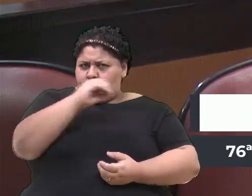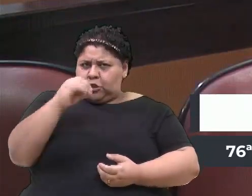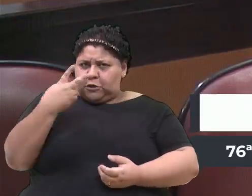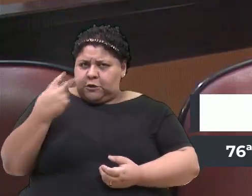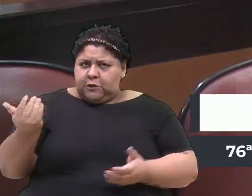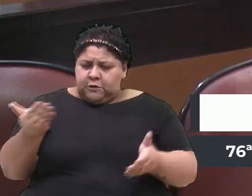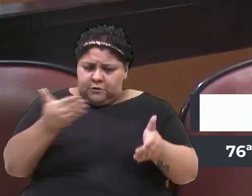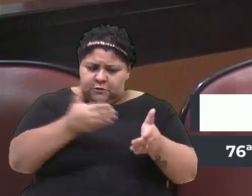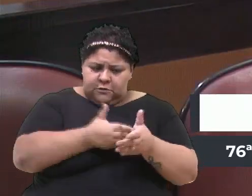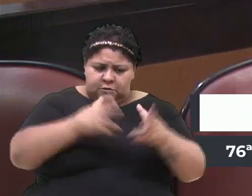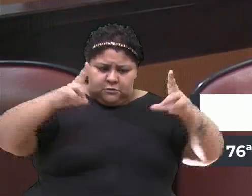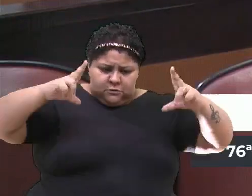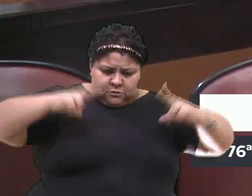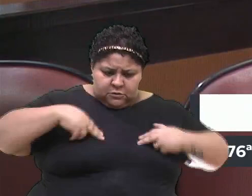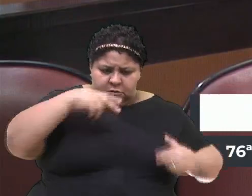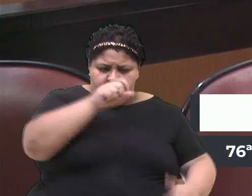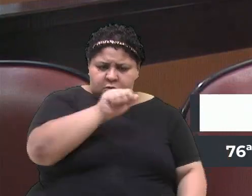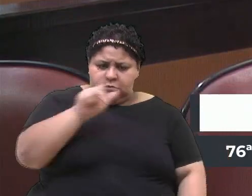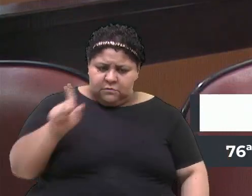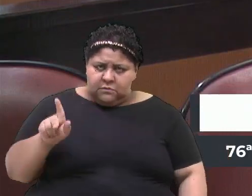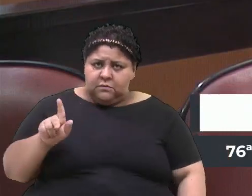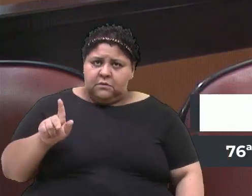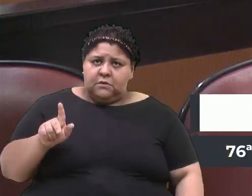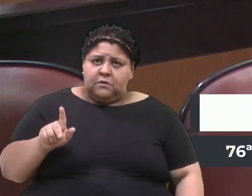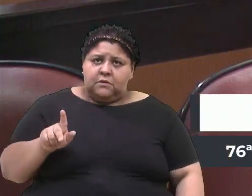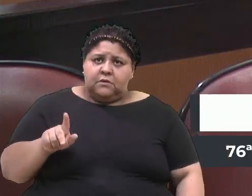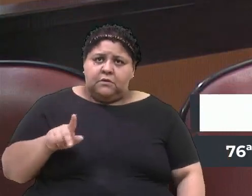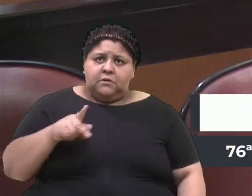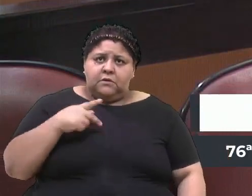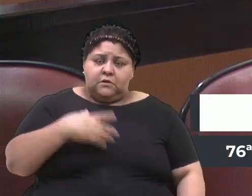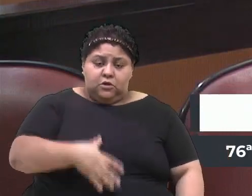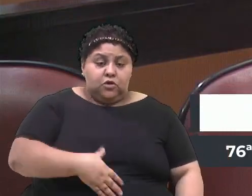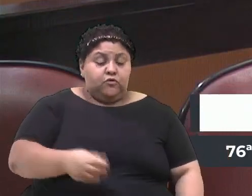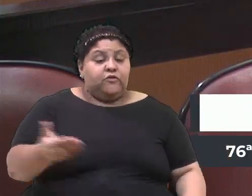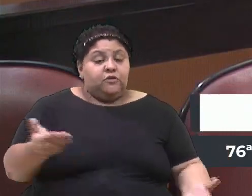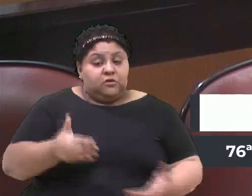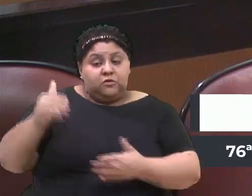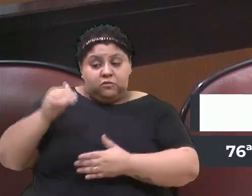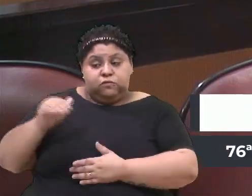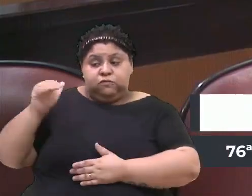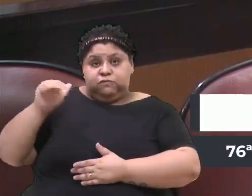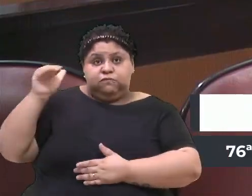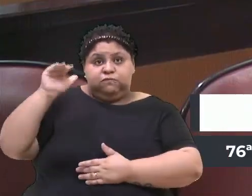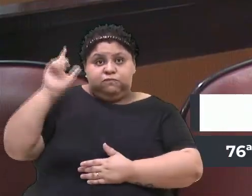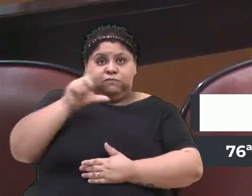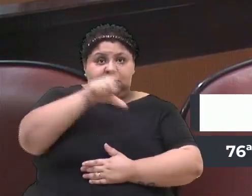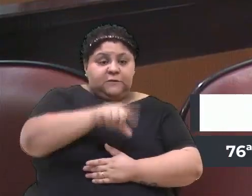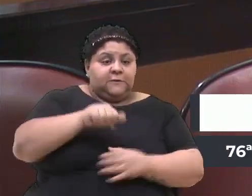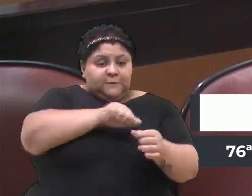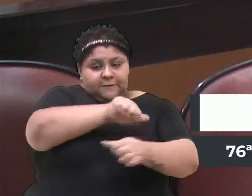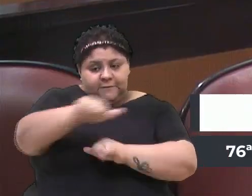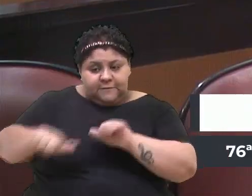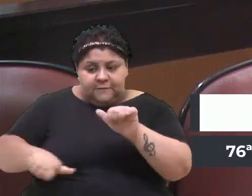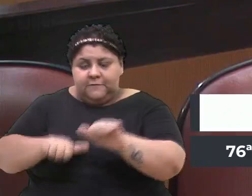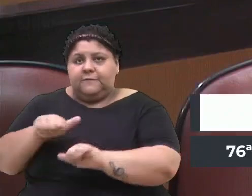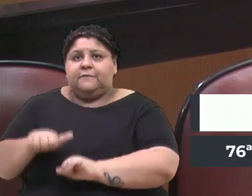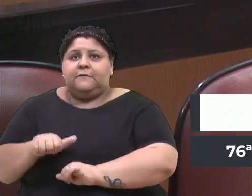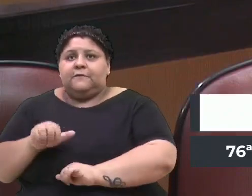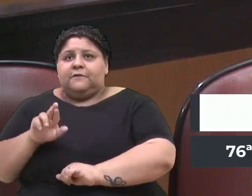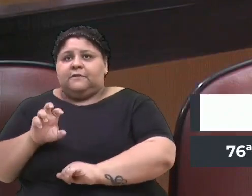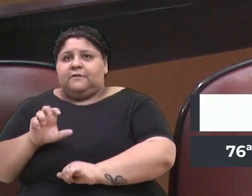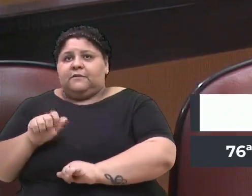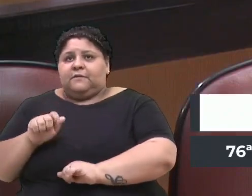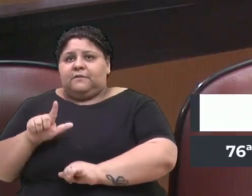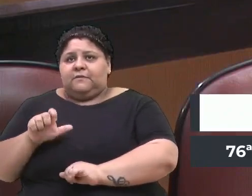a merecida aposentadoria e, com os filhos já criados, decidiu se mudar para Realeza, uma